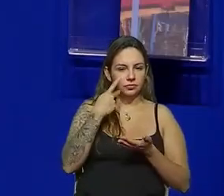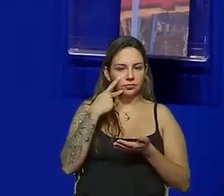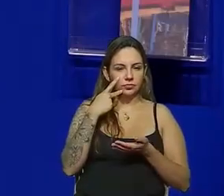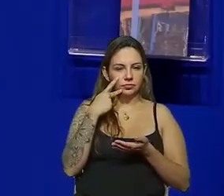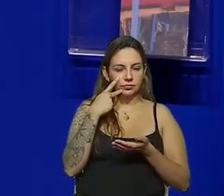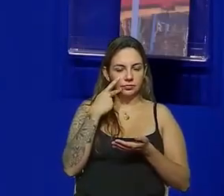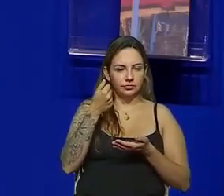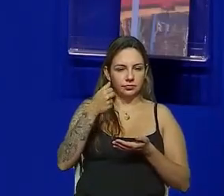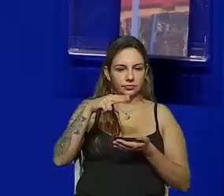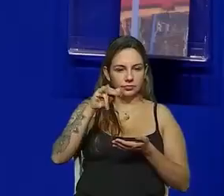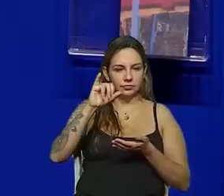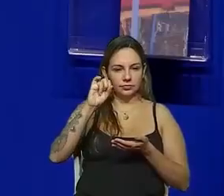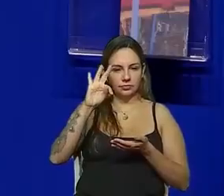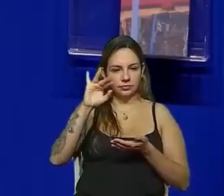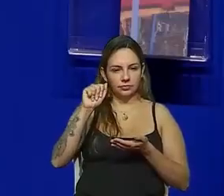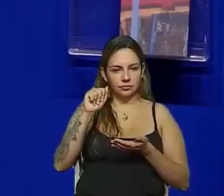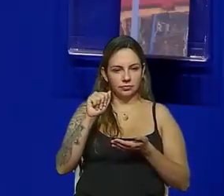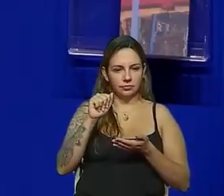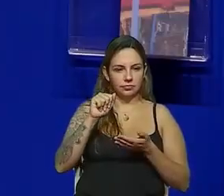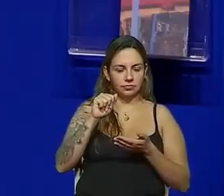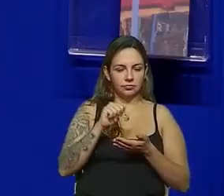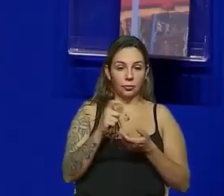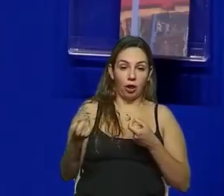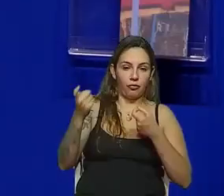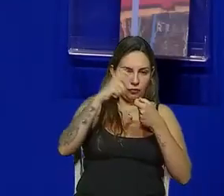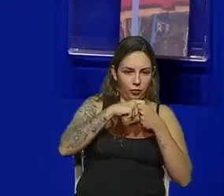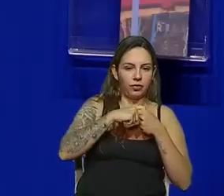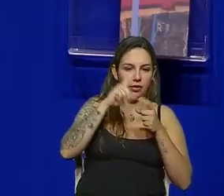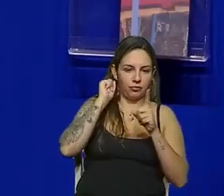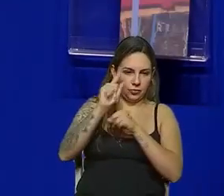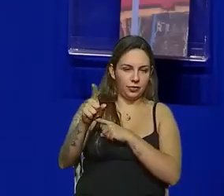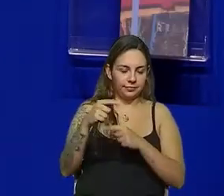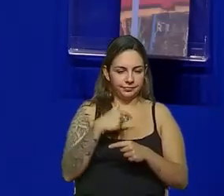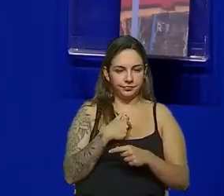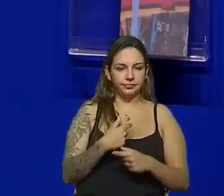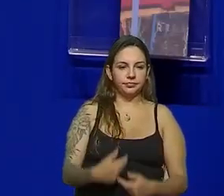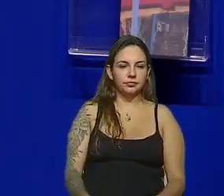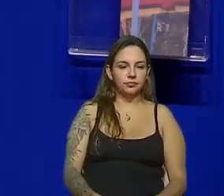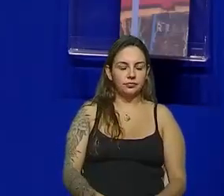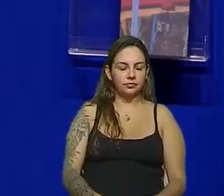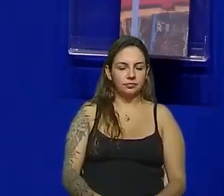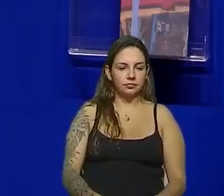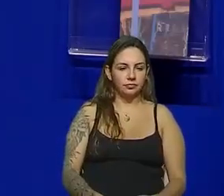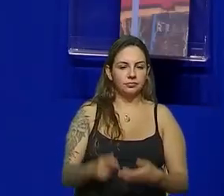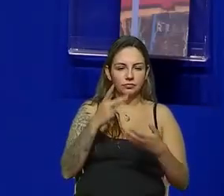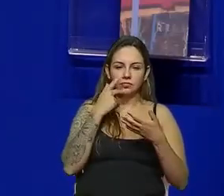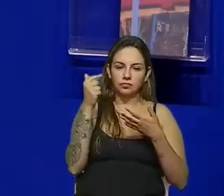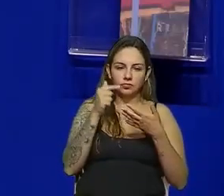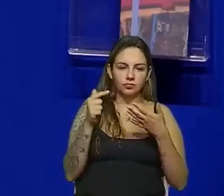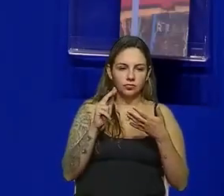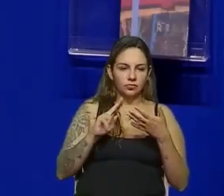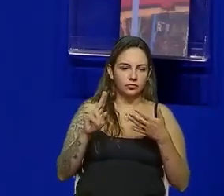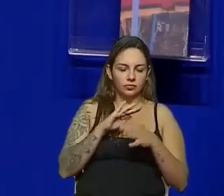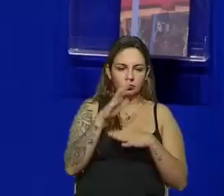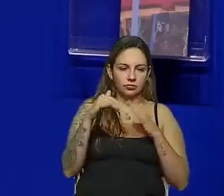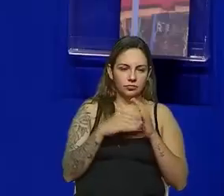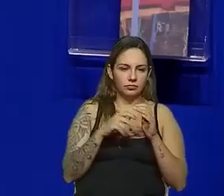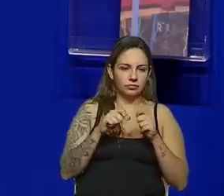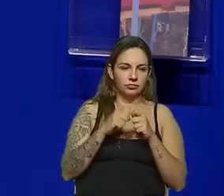na anistia aos exilados. E eu, o Antônio Calado, o Chico, a Marieta, todo